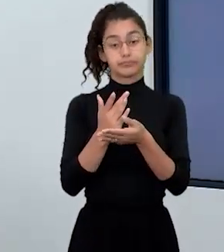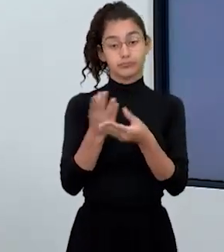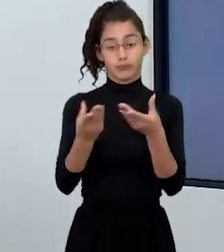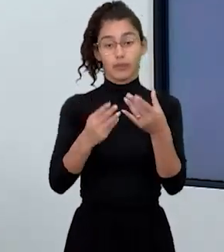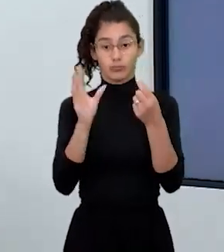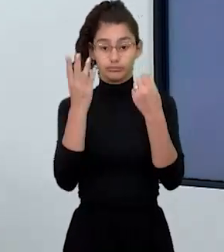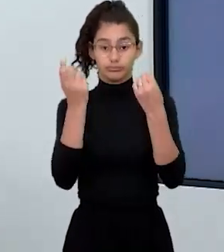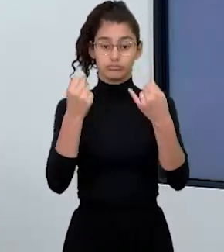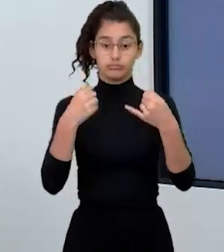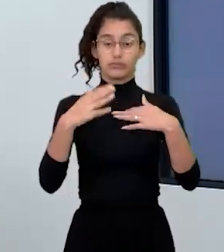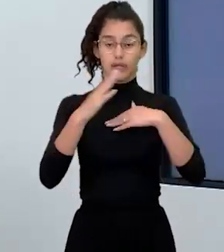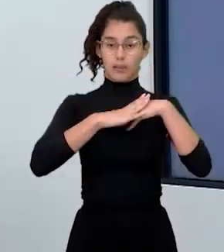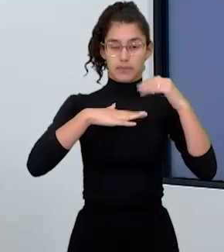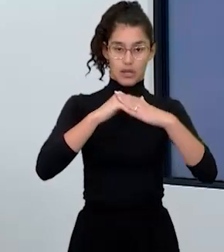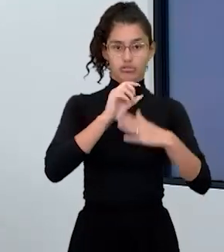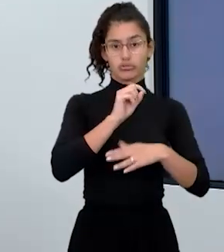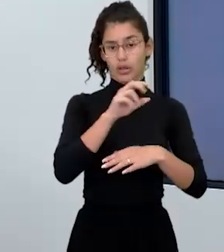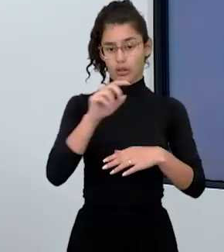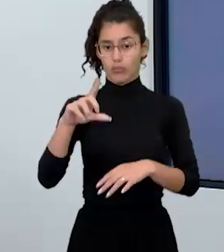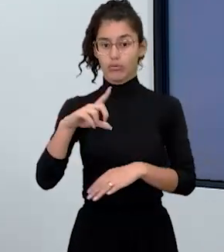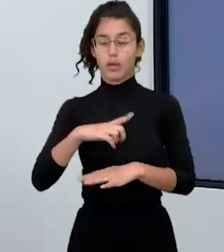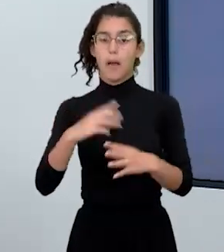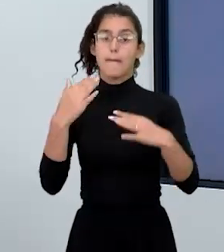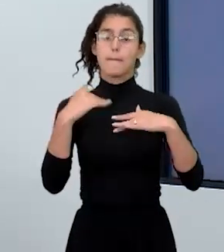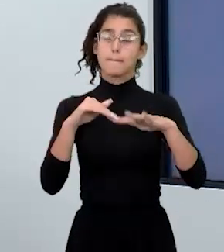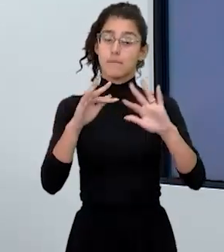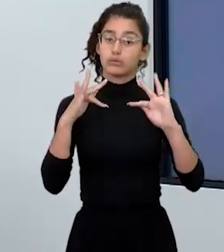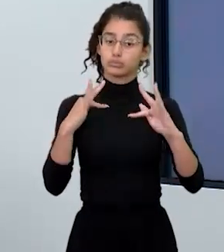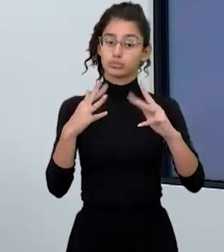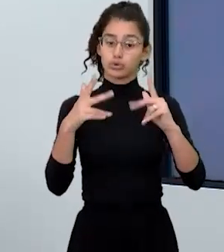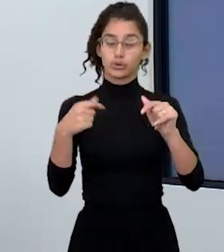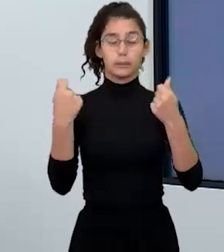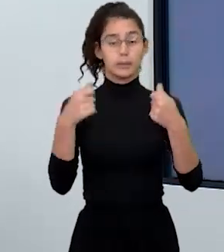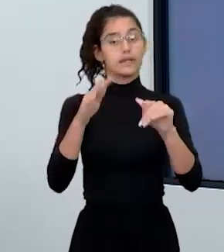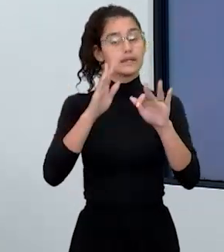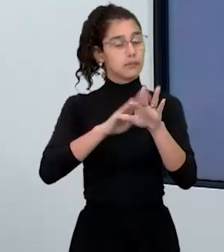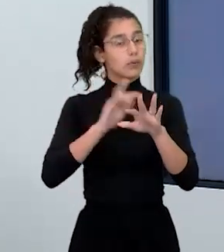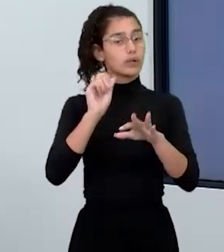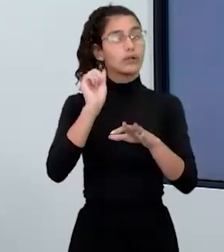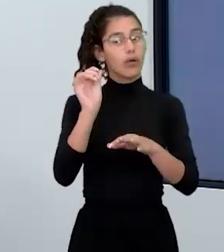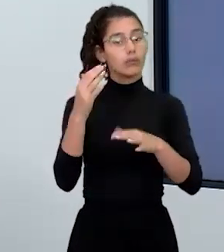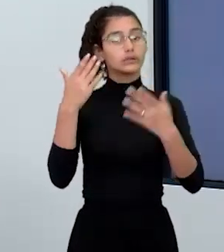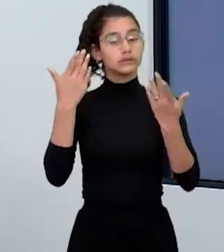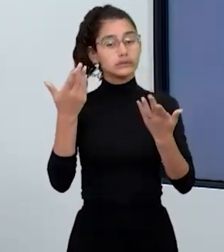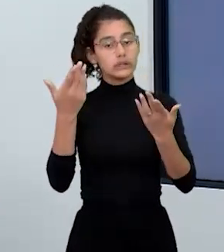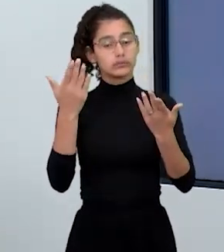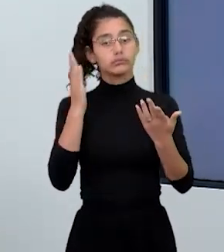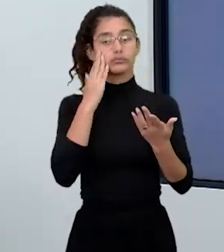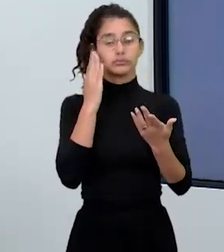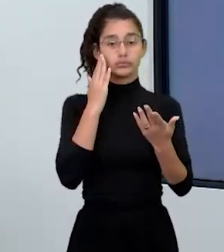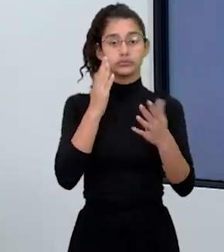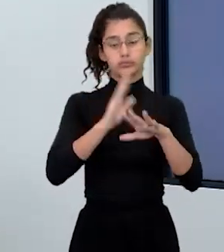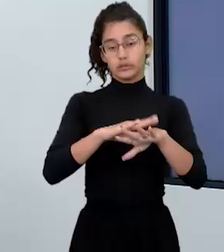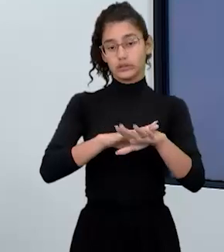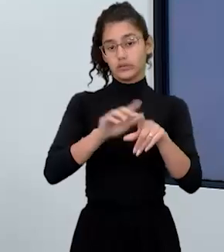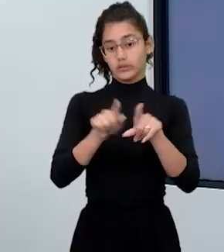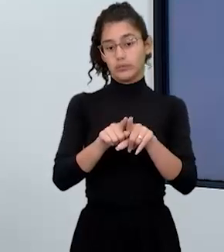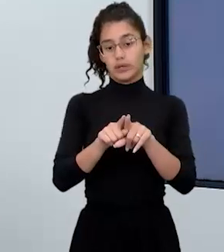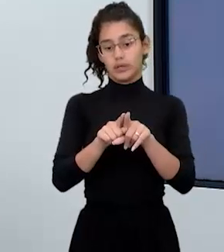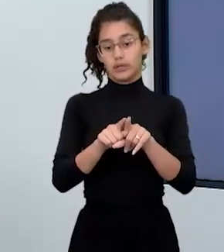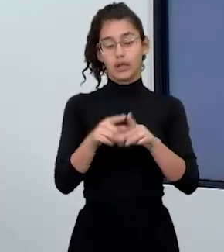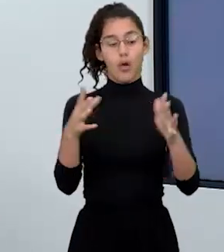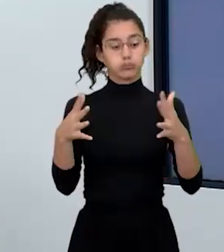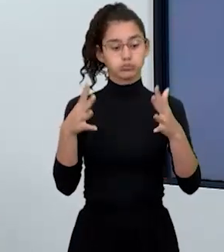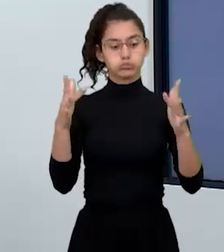falando aqui, a partir das habilidades que cada um tem, mas todos têm que saber o que está acontecendo ali no trabalho e casar,